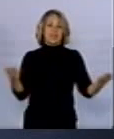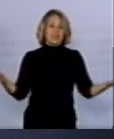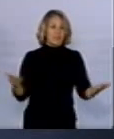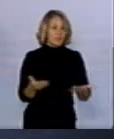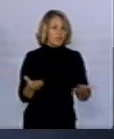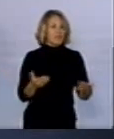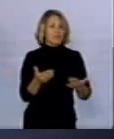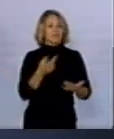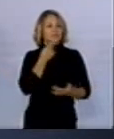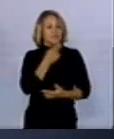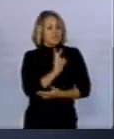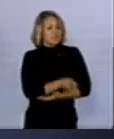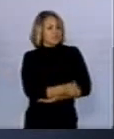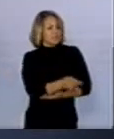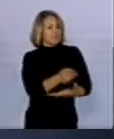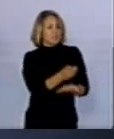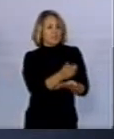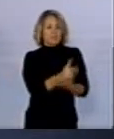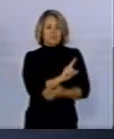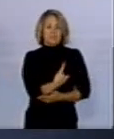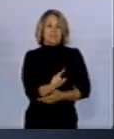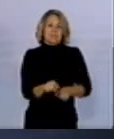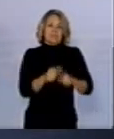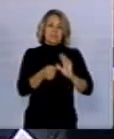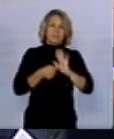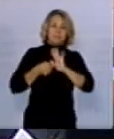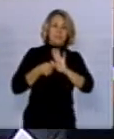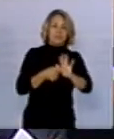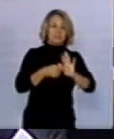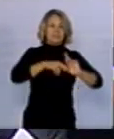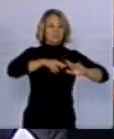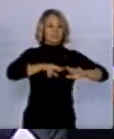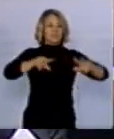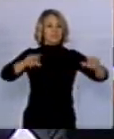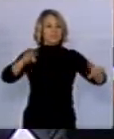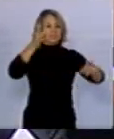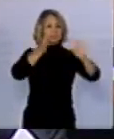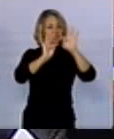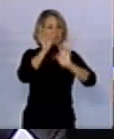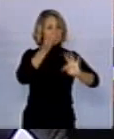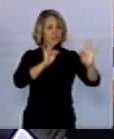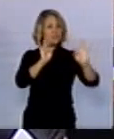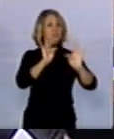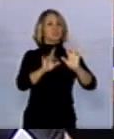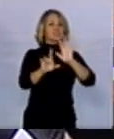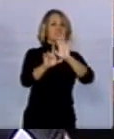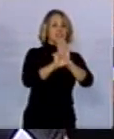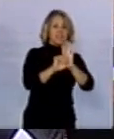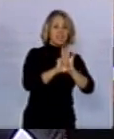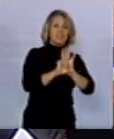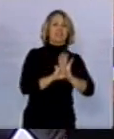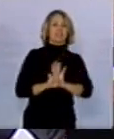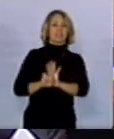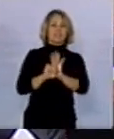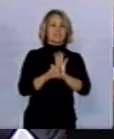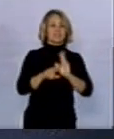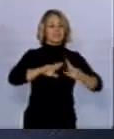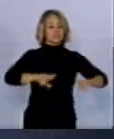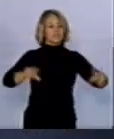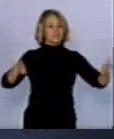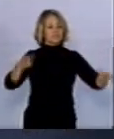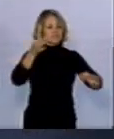não pretendo me deter sobre ele, mas ele busca evidenciar as diferenças tecnológicas e regulatórias entre as diferentes